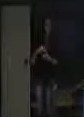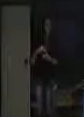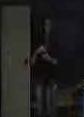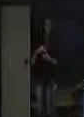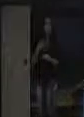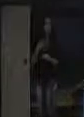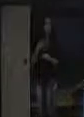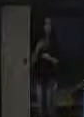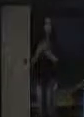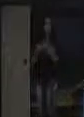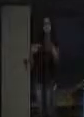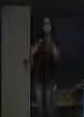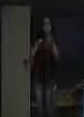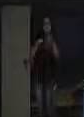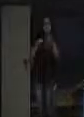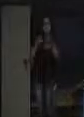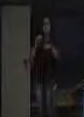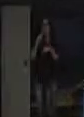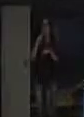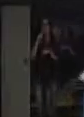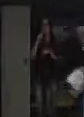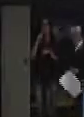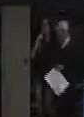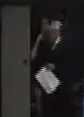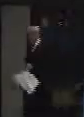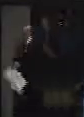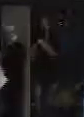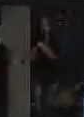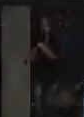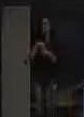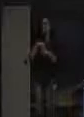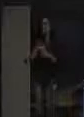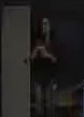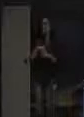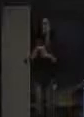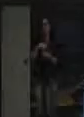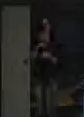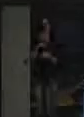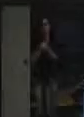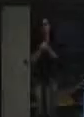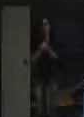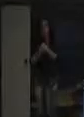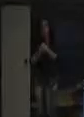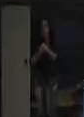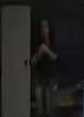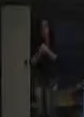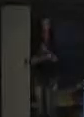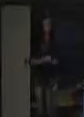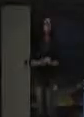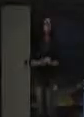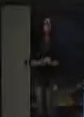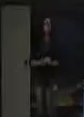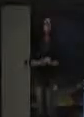bucal dentro da farmácia municipal e de outras providências.